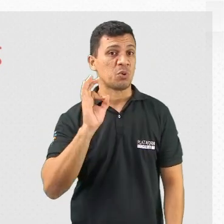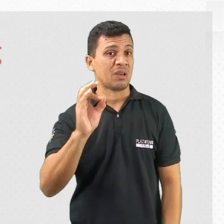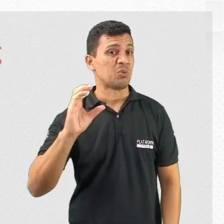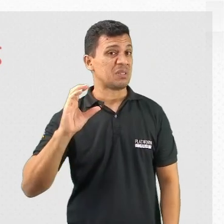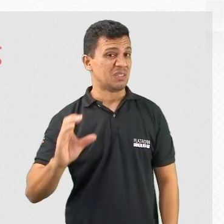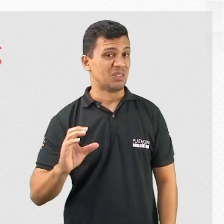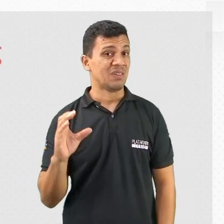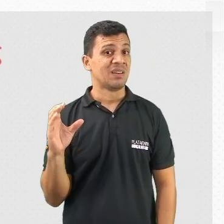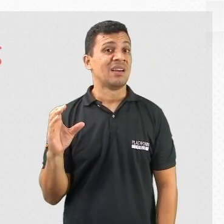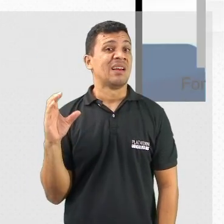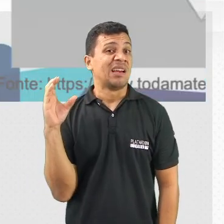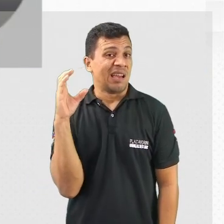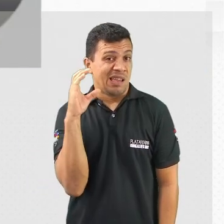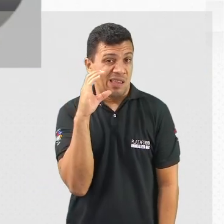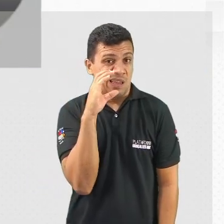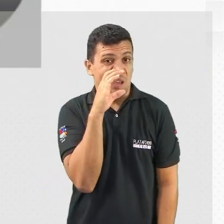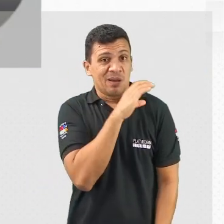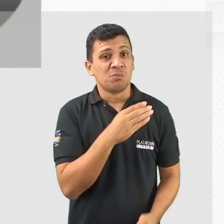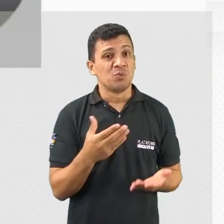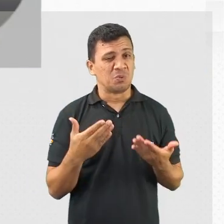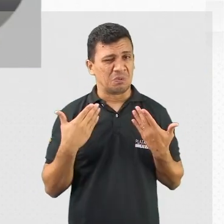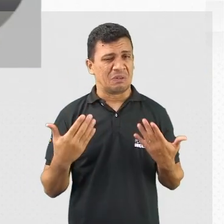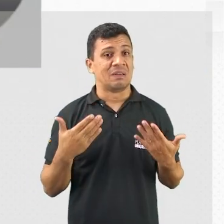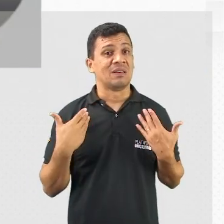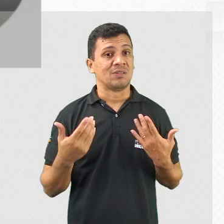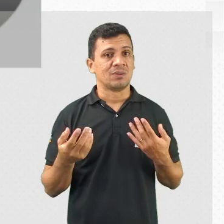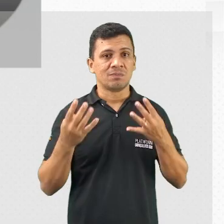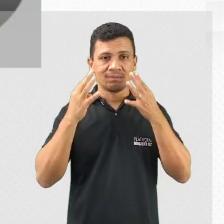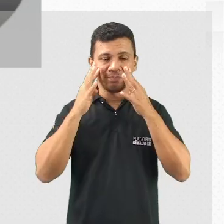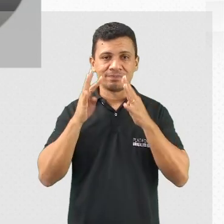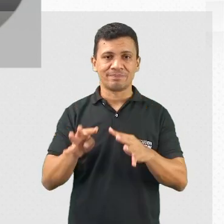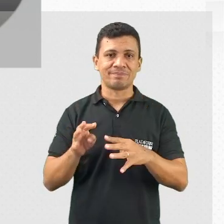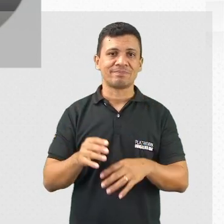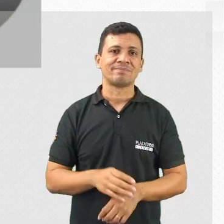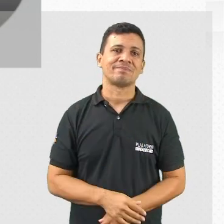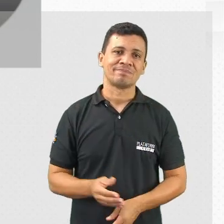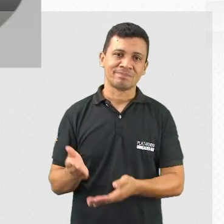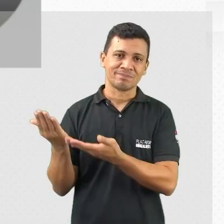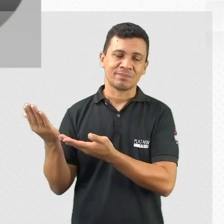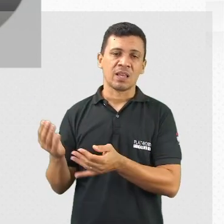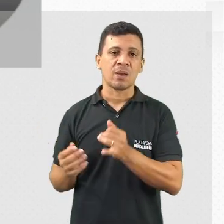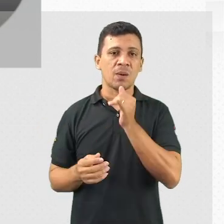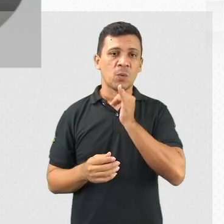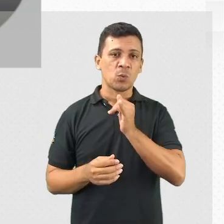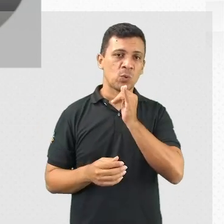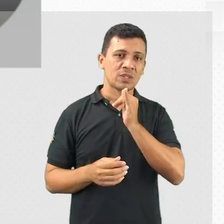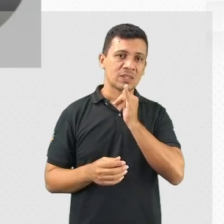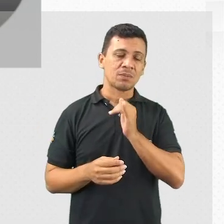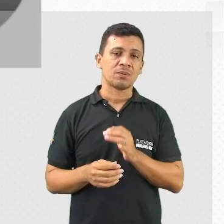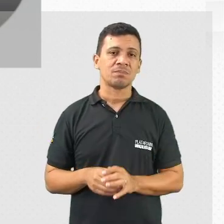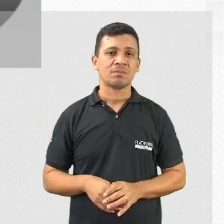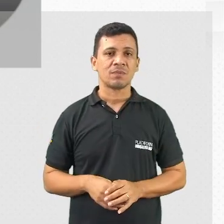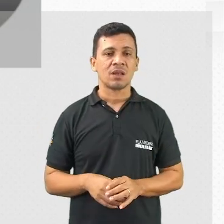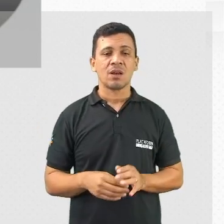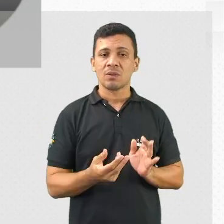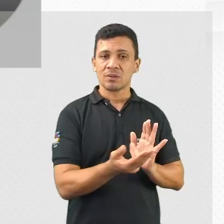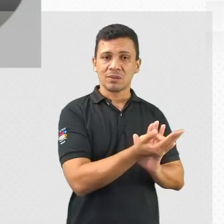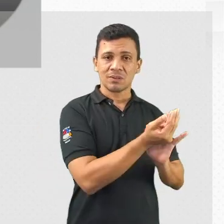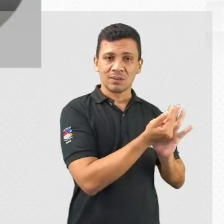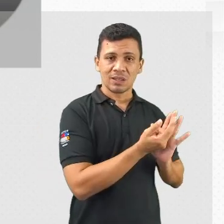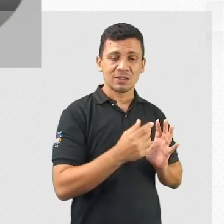muito quente, gente, tá? Então, muita atenção. Para a gente fechar, agora aqui um exemplo da Terra, do desenho completo, tá